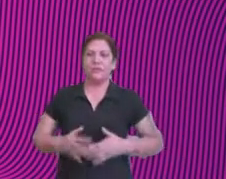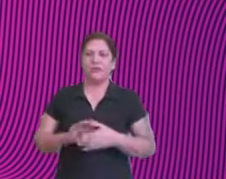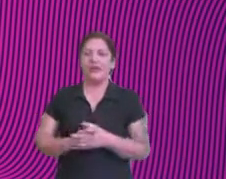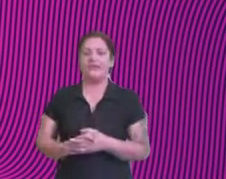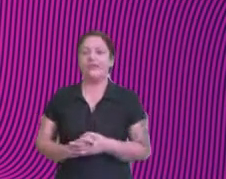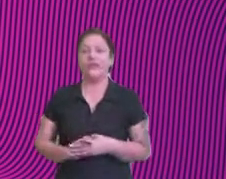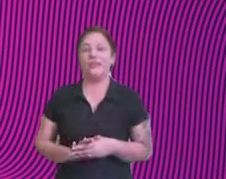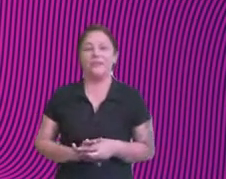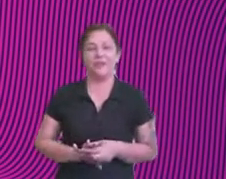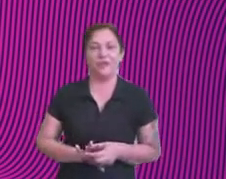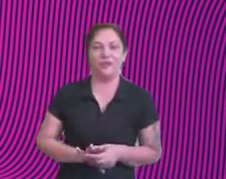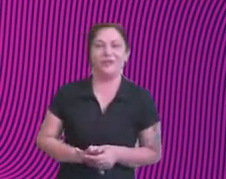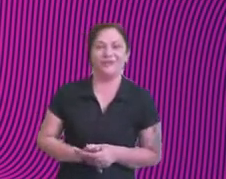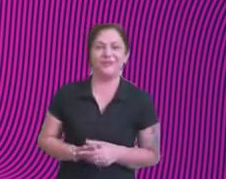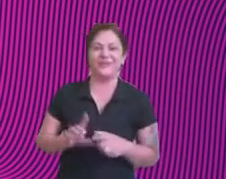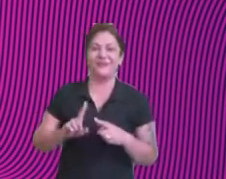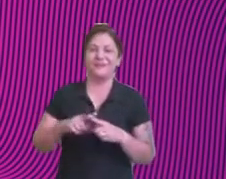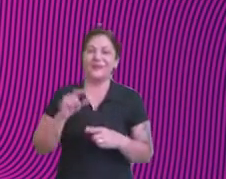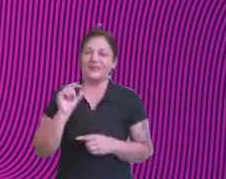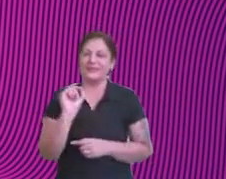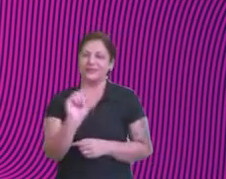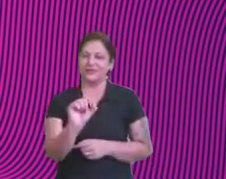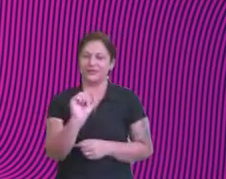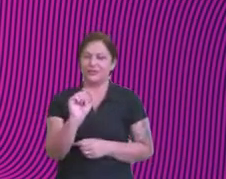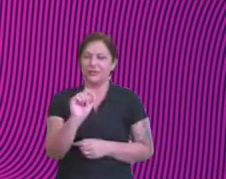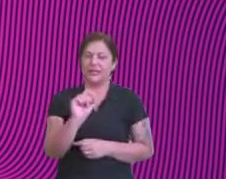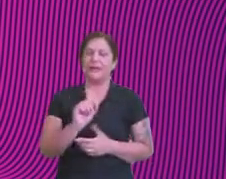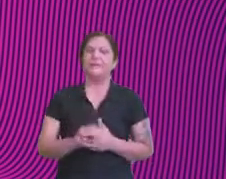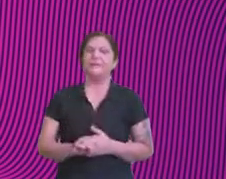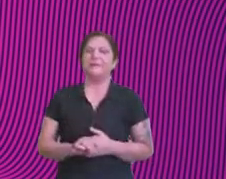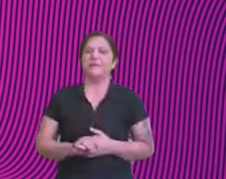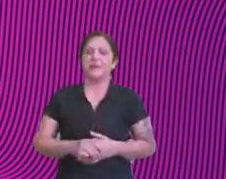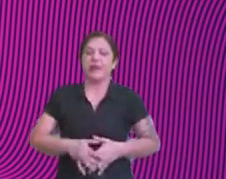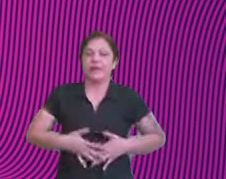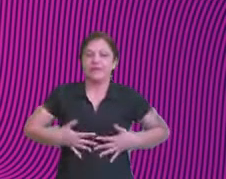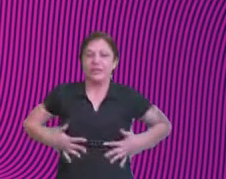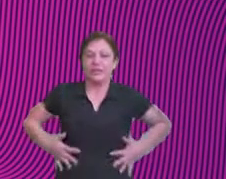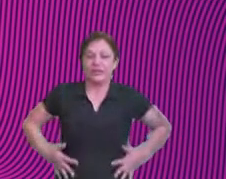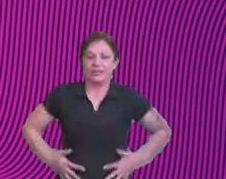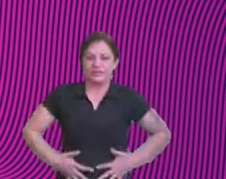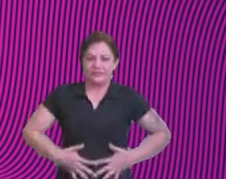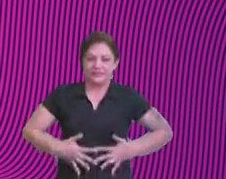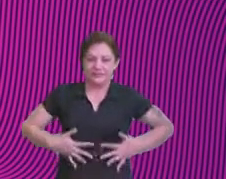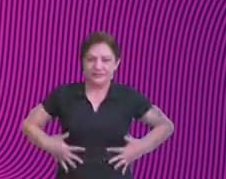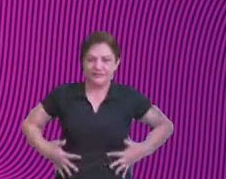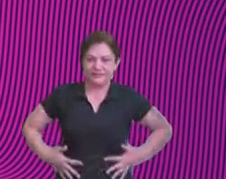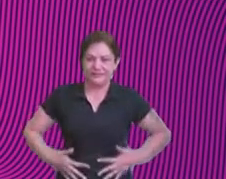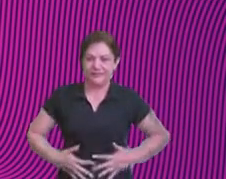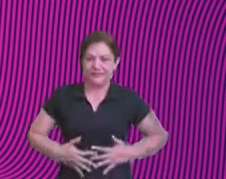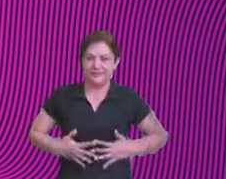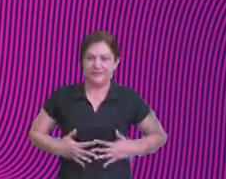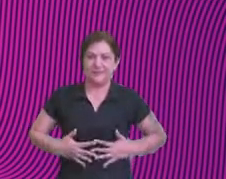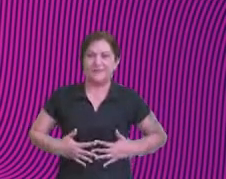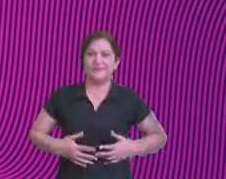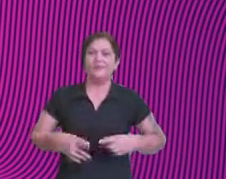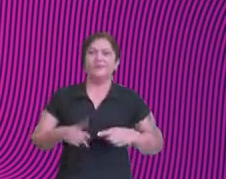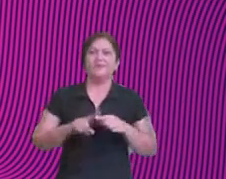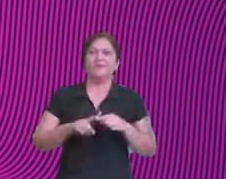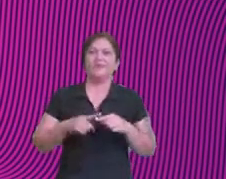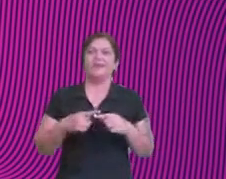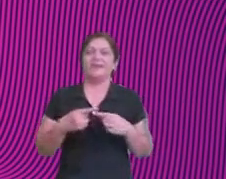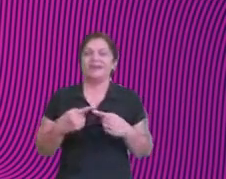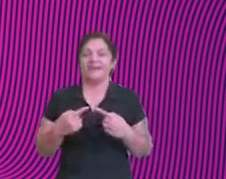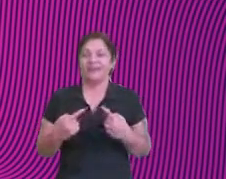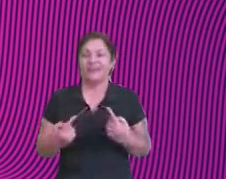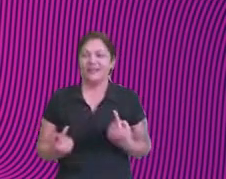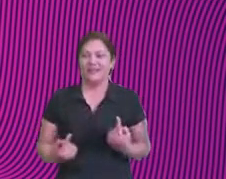Nós temos feito quimioterapia intraperitoneal para pacientes com carcinomatose, mas